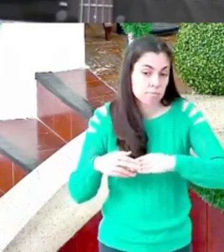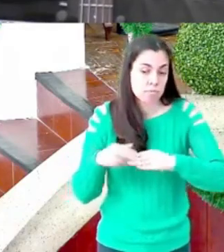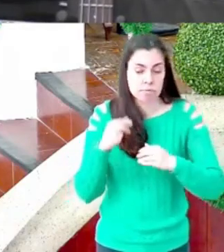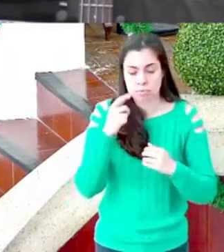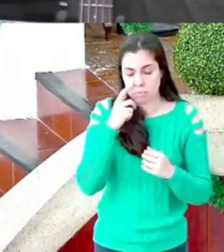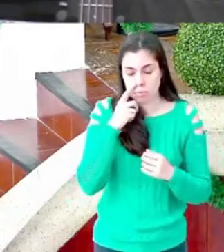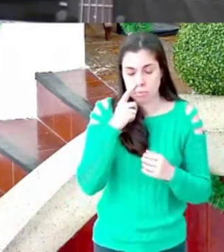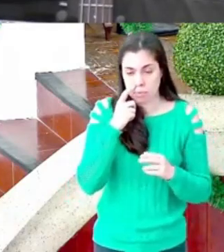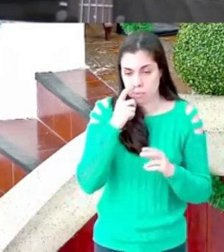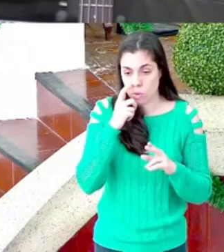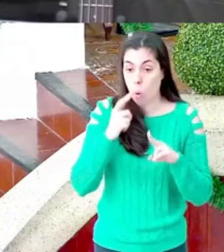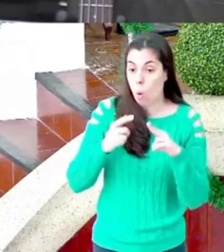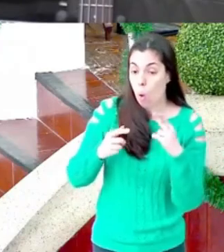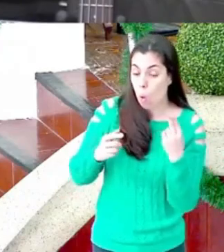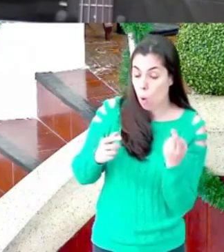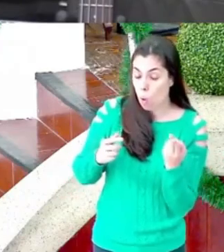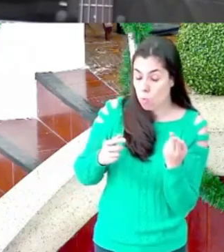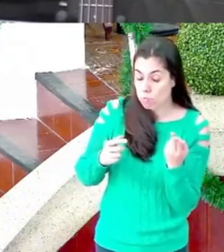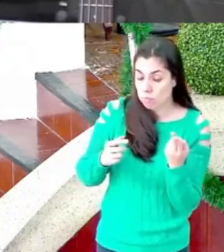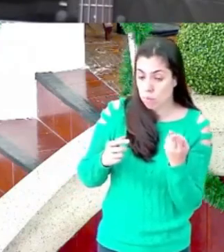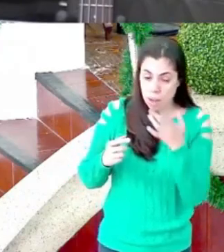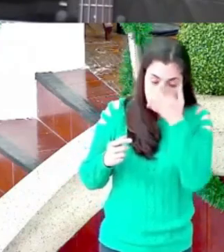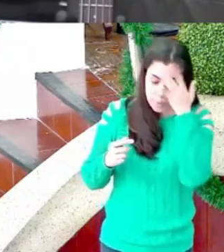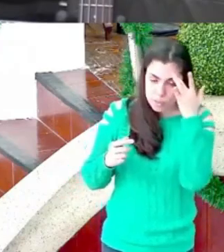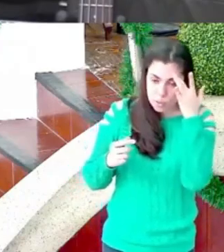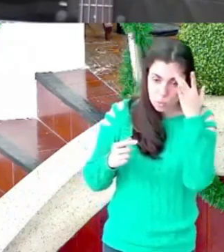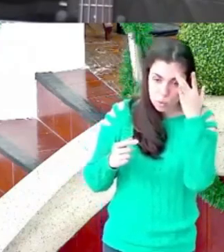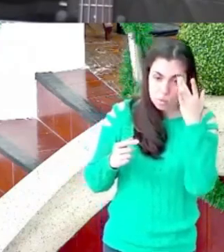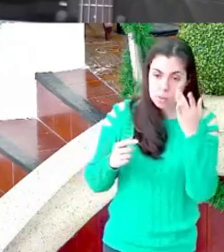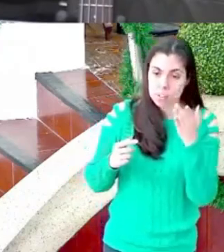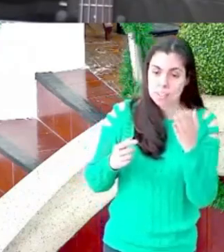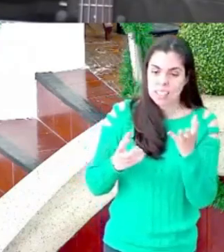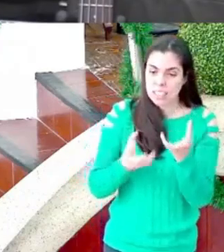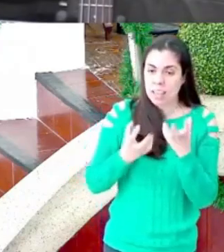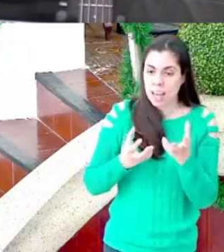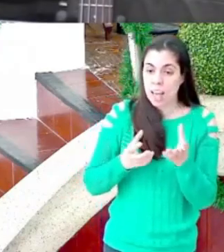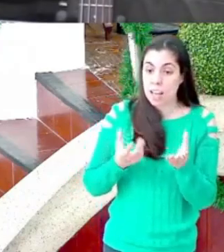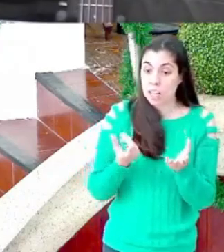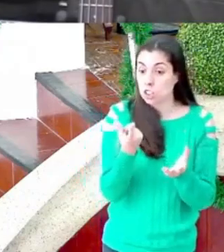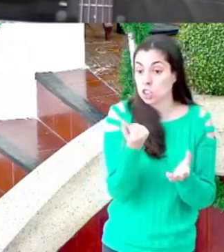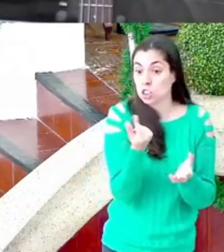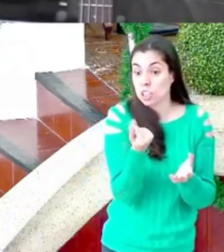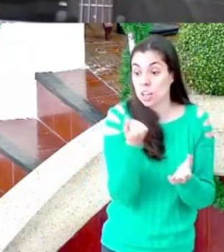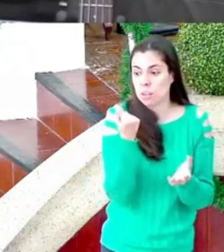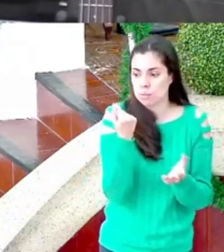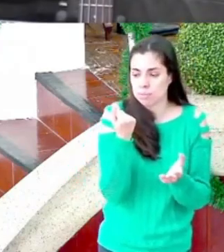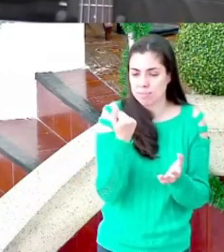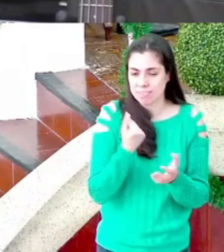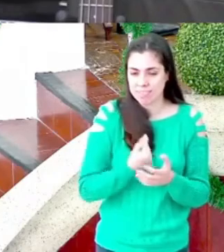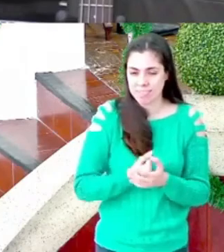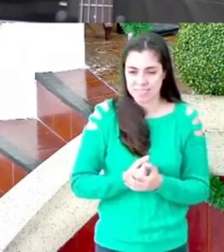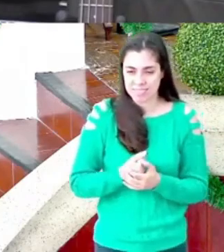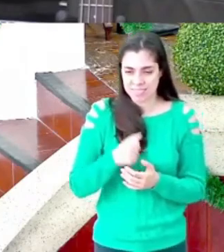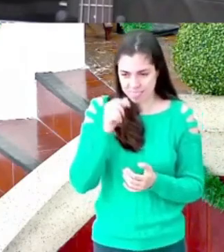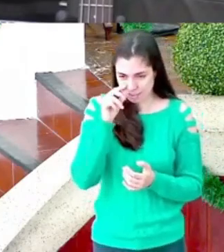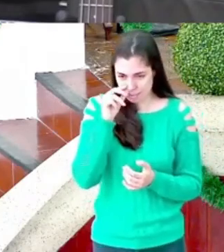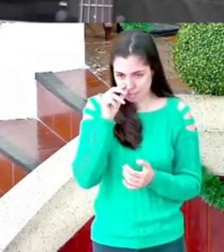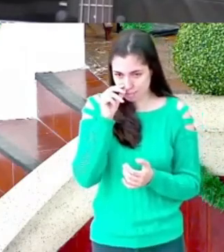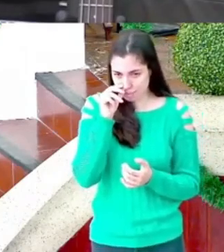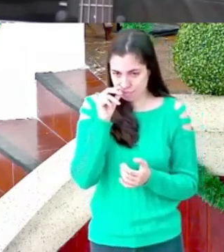diante deste relacionamento gradativo, a consumação dele é o próprio casamento, onde